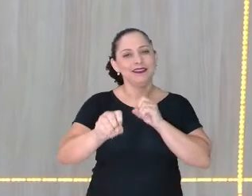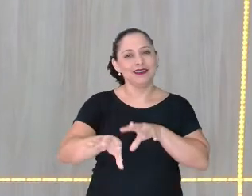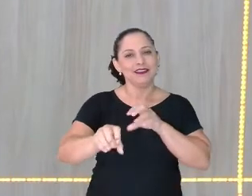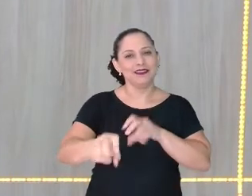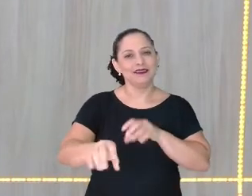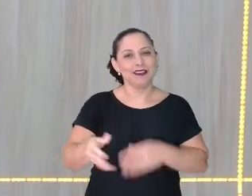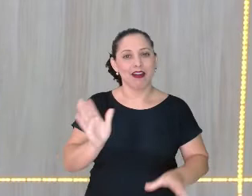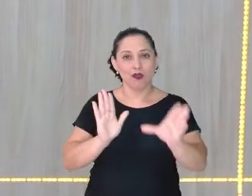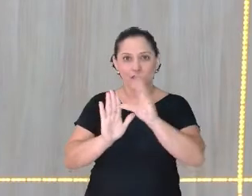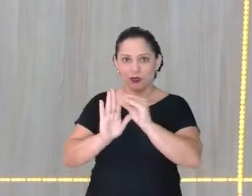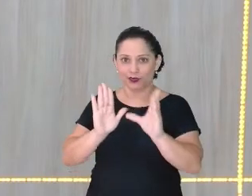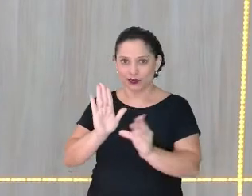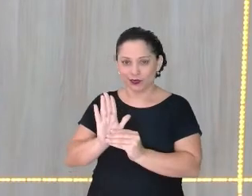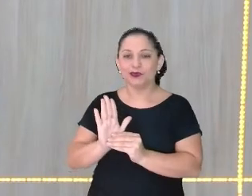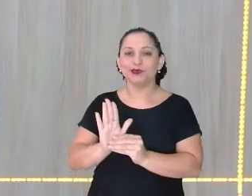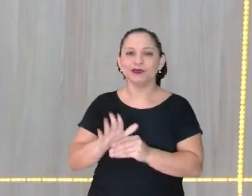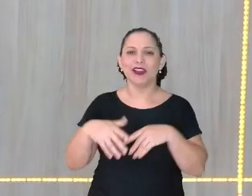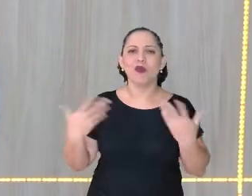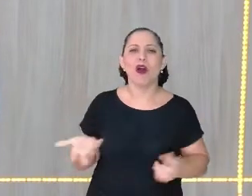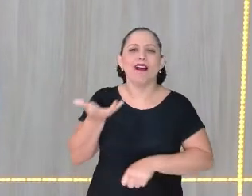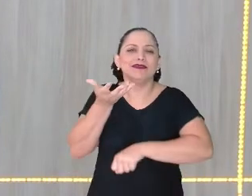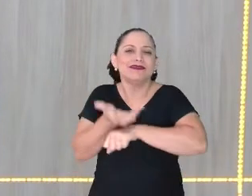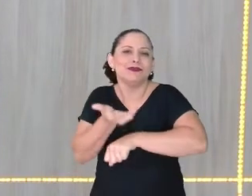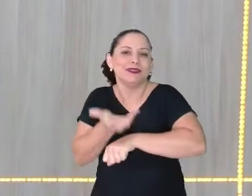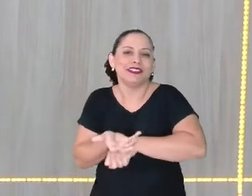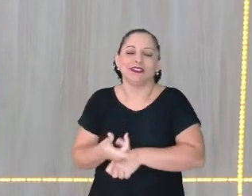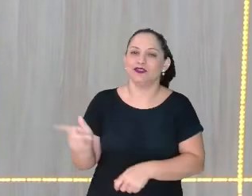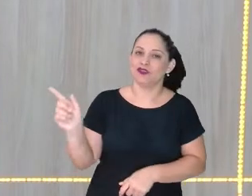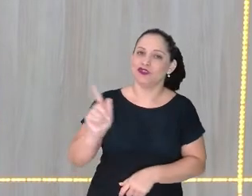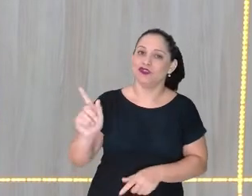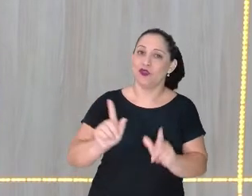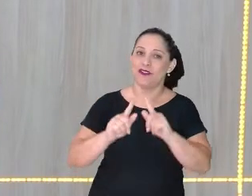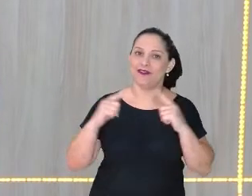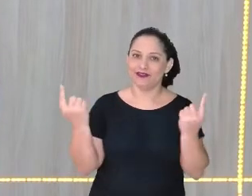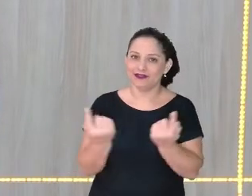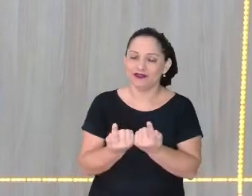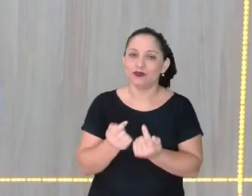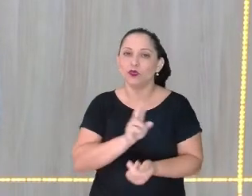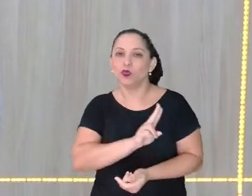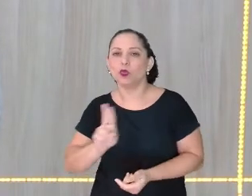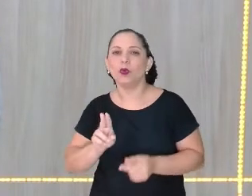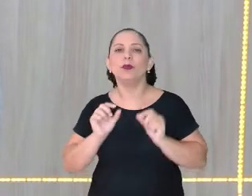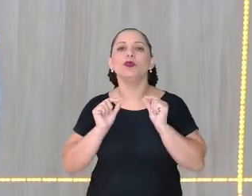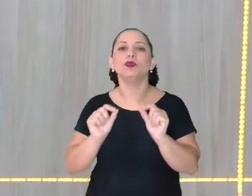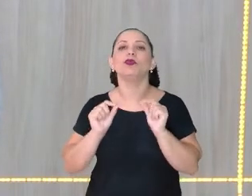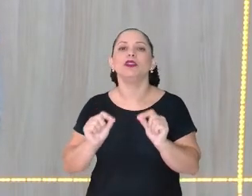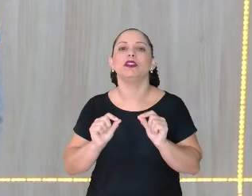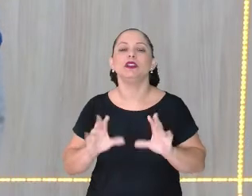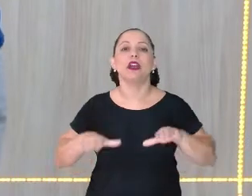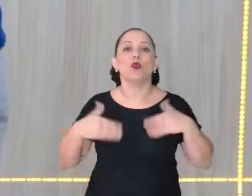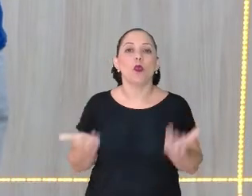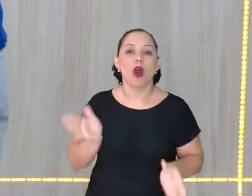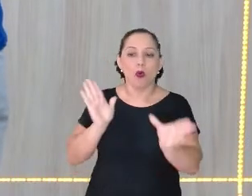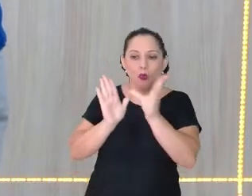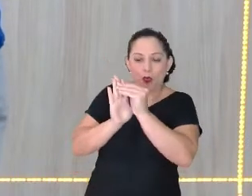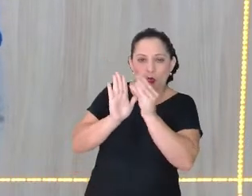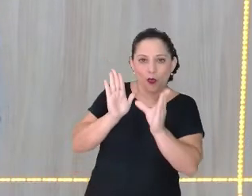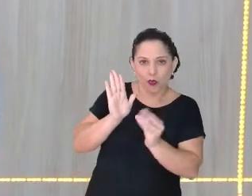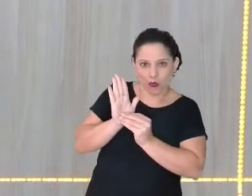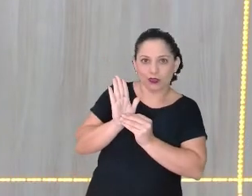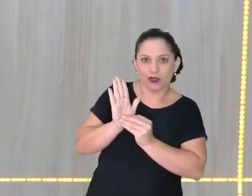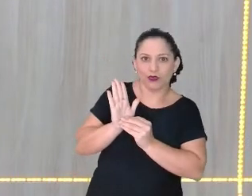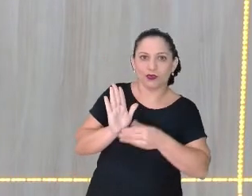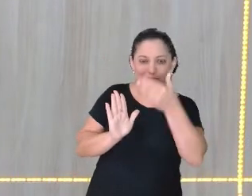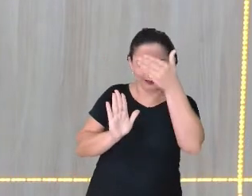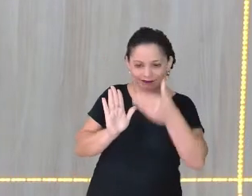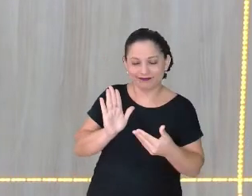de matéria. Vocês chamam de matéria. Qual é a matéria? Geografia. Não é? Mas o nome correto seria componente curricular. Veja que coisa